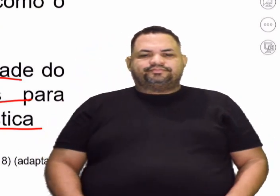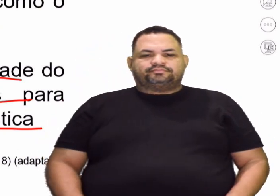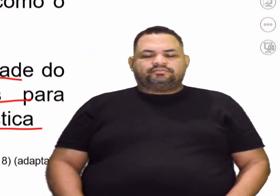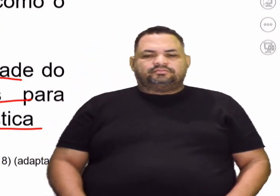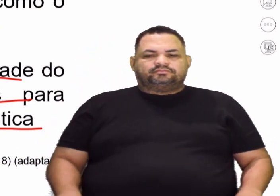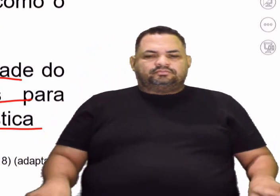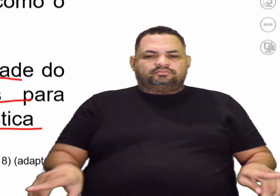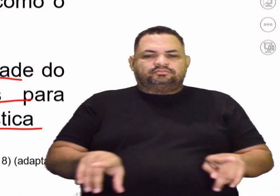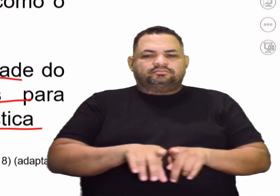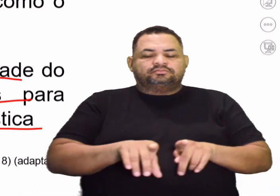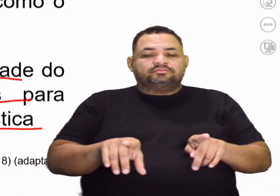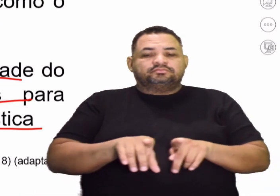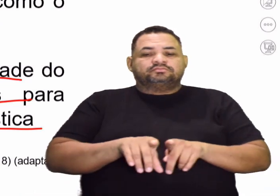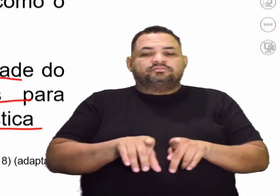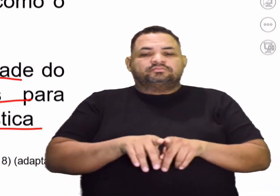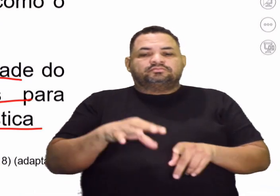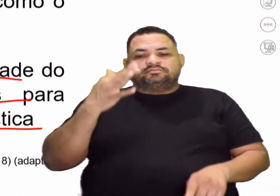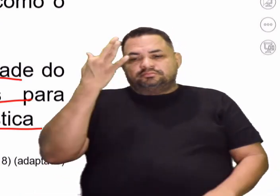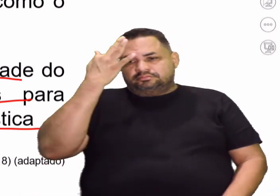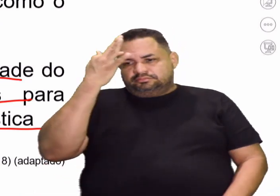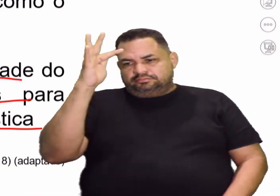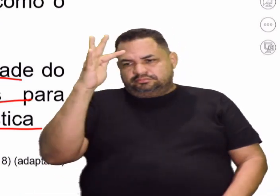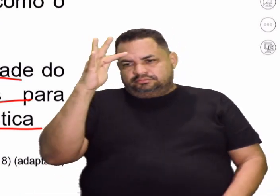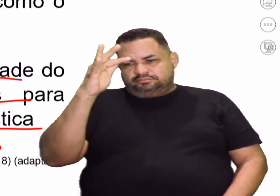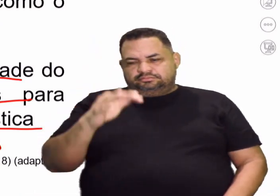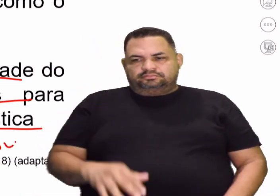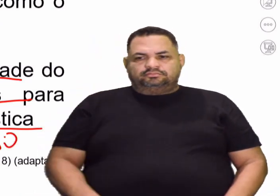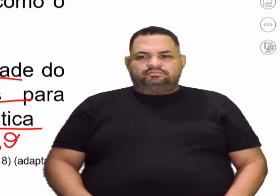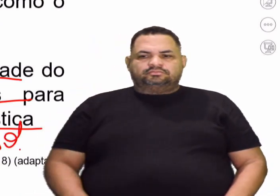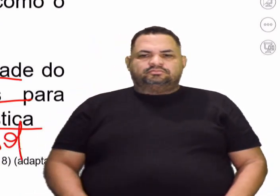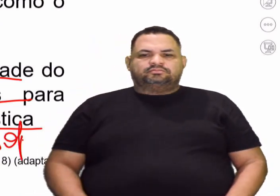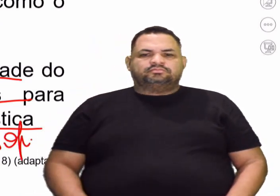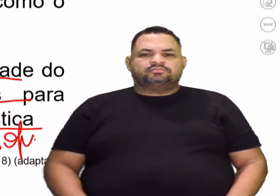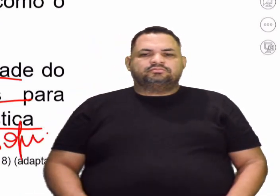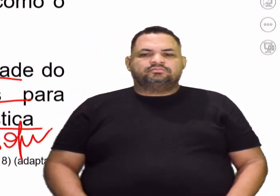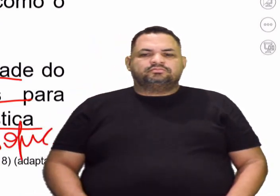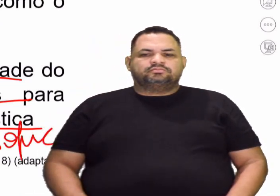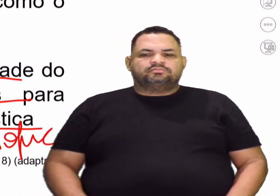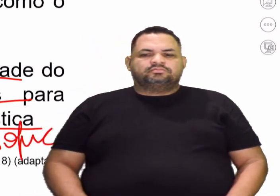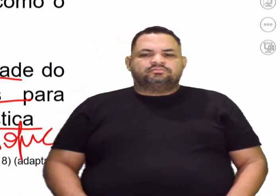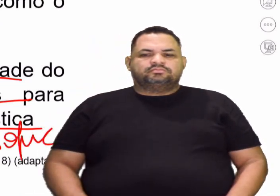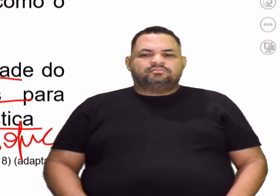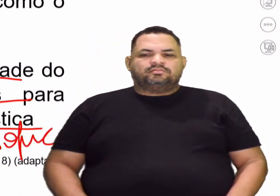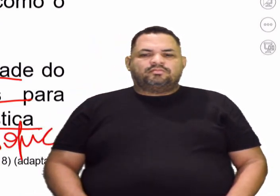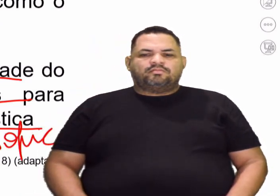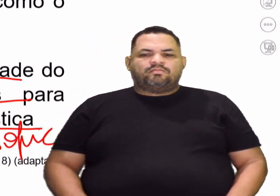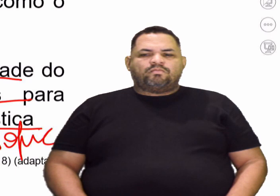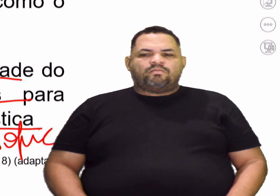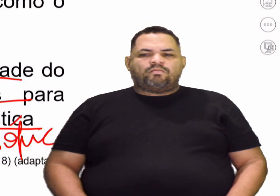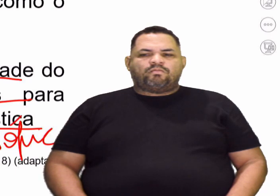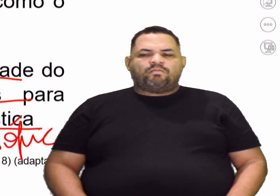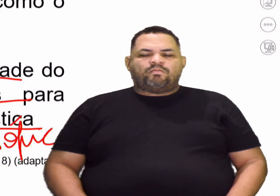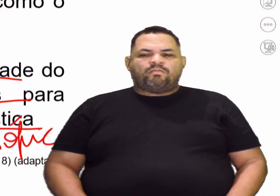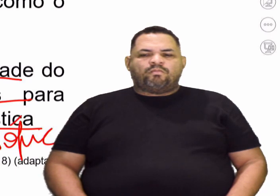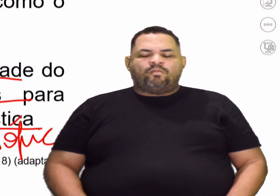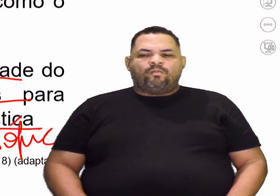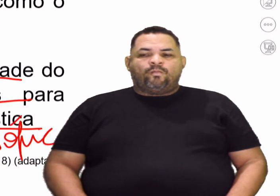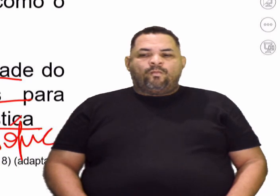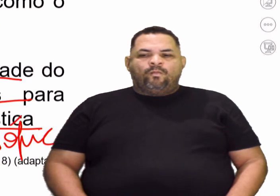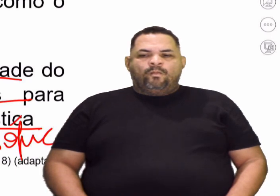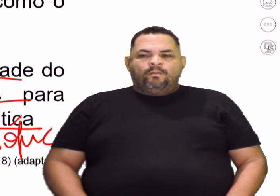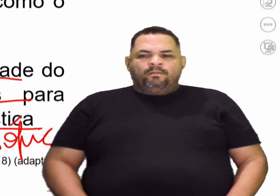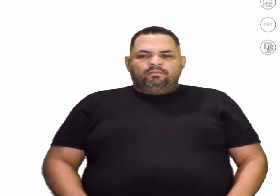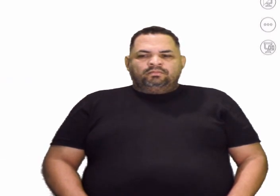E também o que mais? Filosófica. Olha aí, galera, que ótimo, né? Esse aí é o que eles pensavam da época, tá?